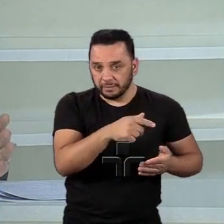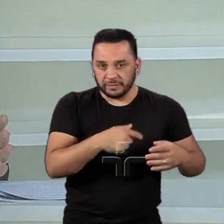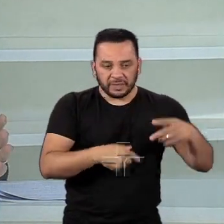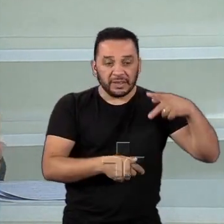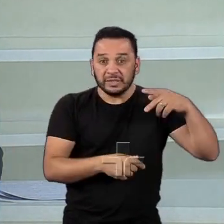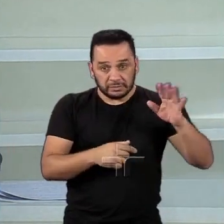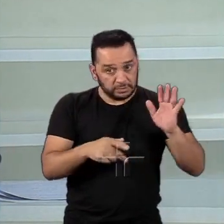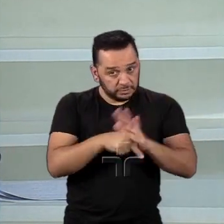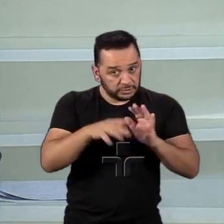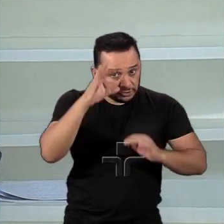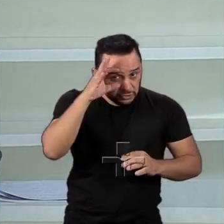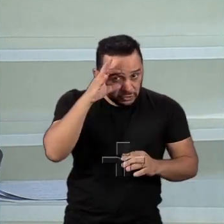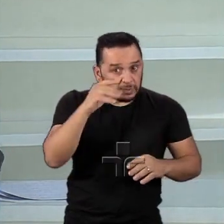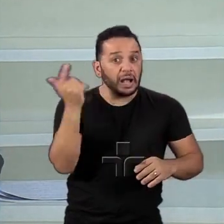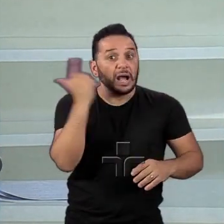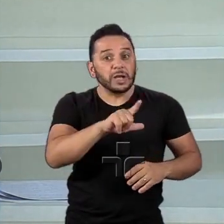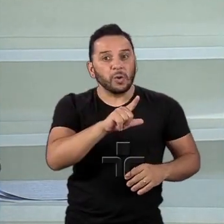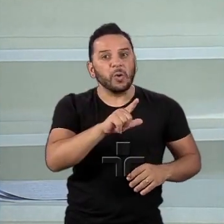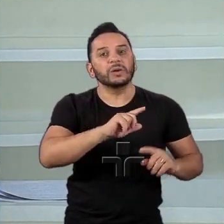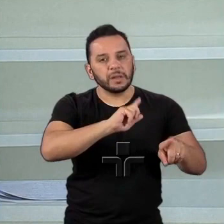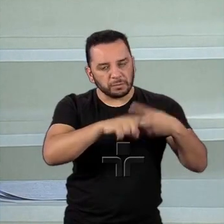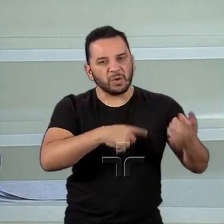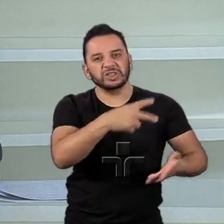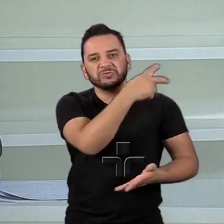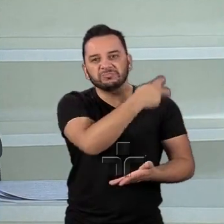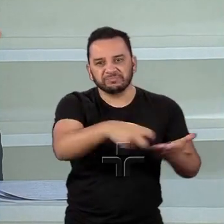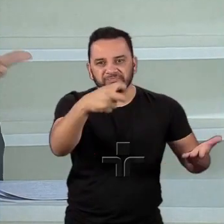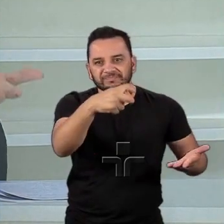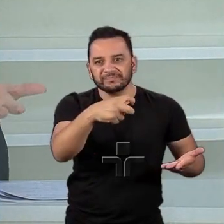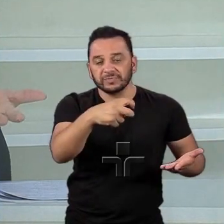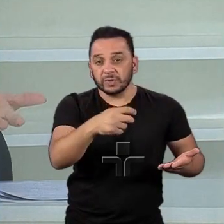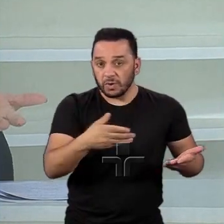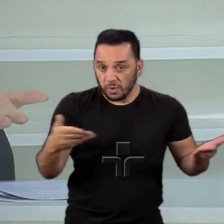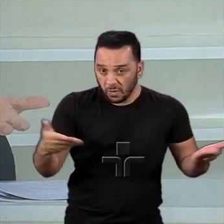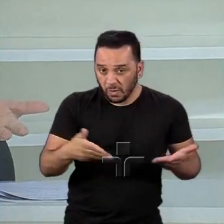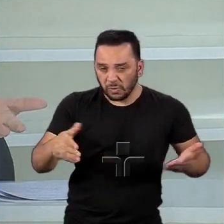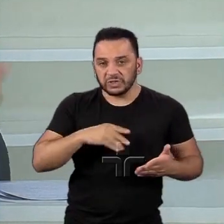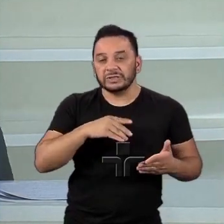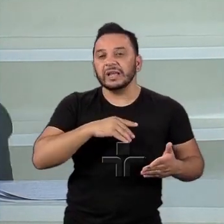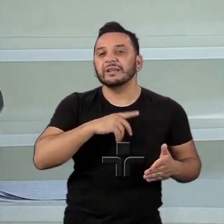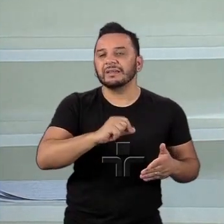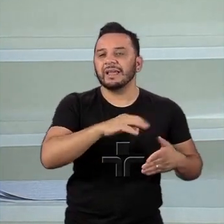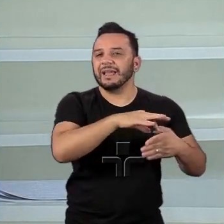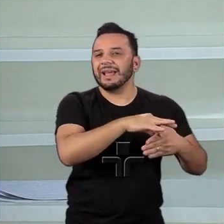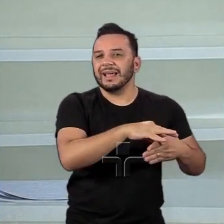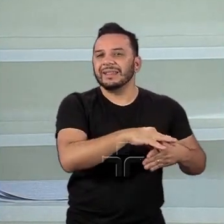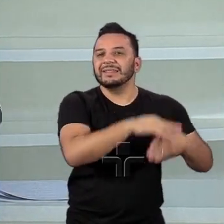Dilma ganhou e não levou. Nós estamos com o maior líder popular do país preso,